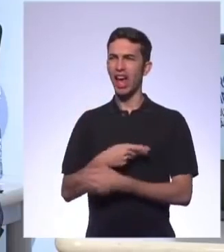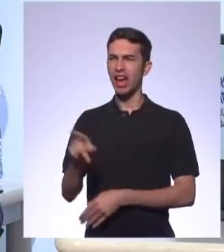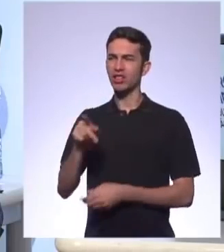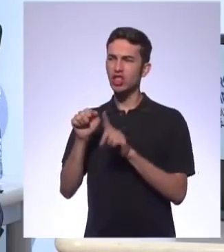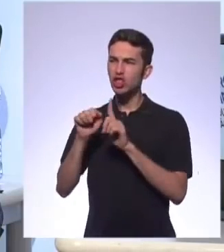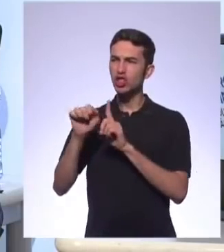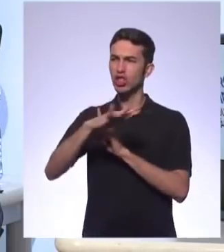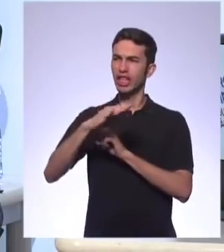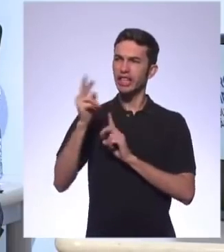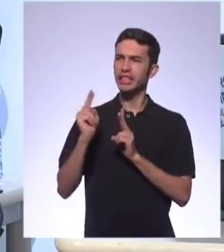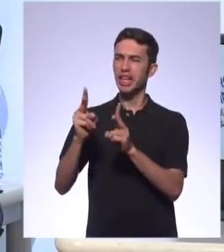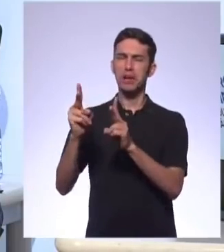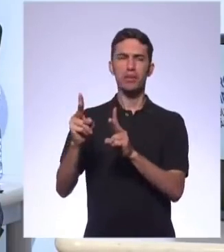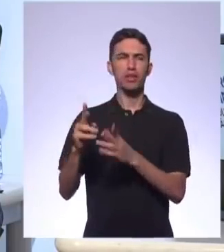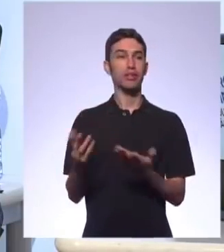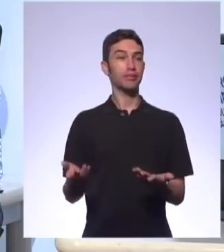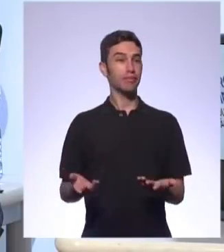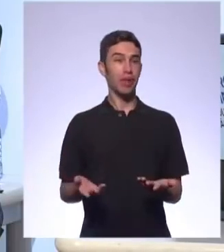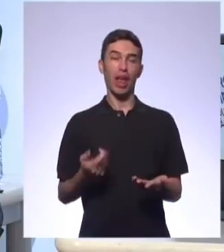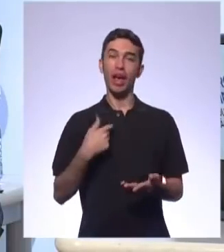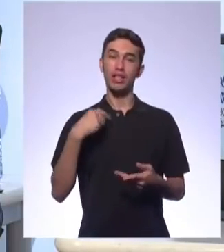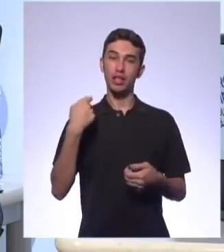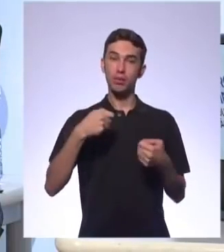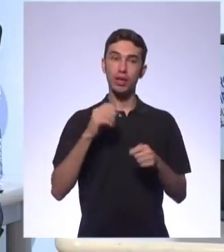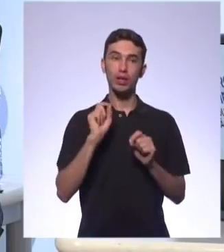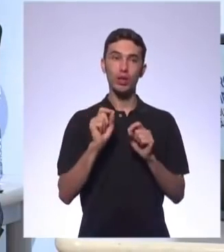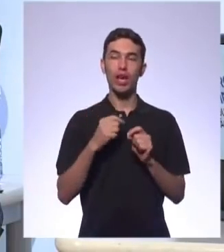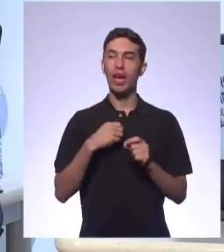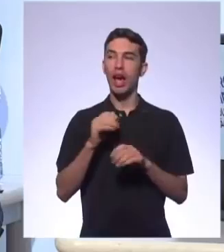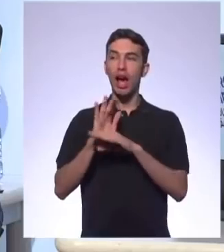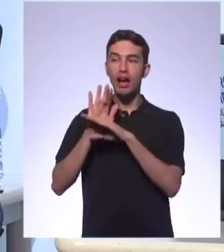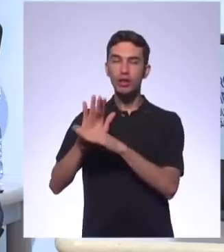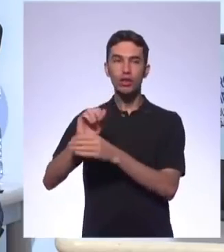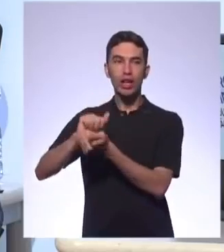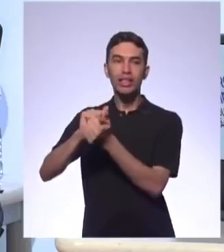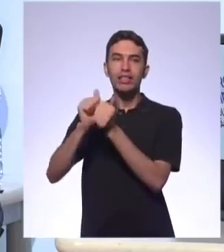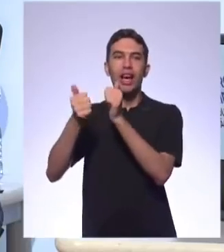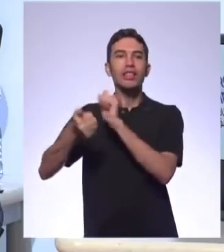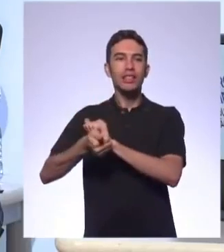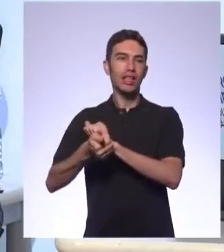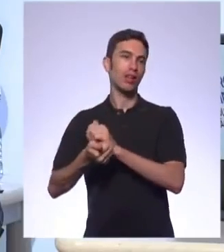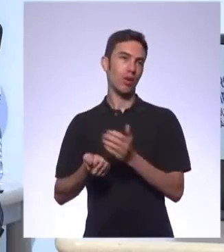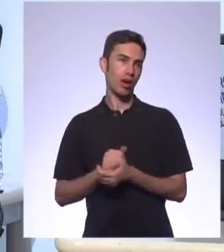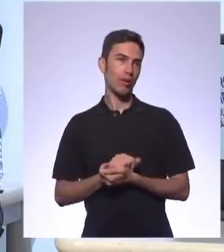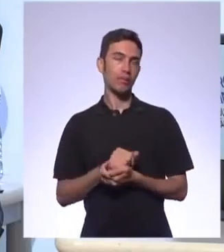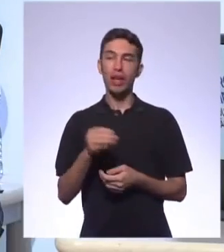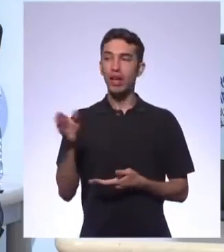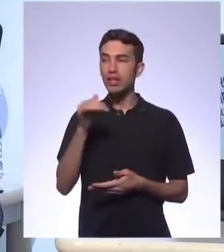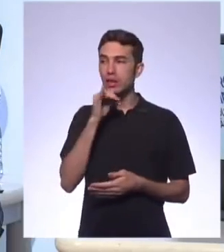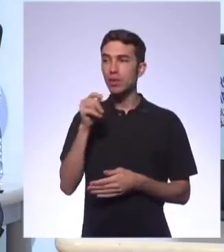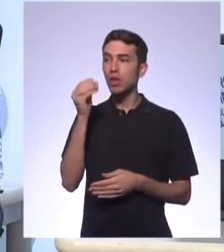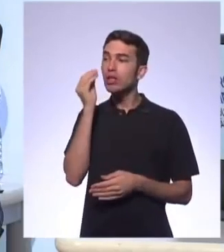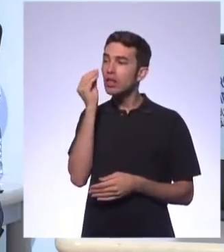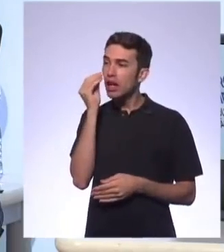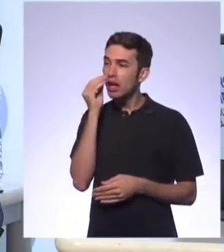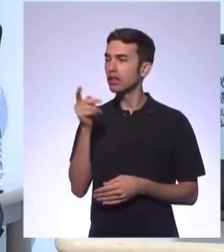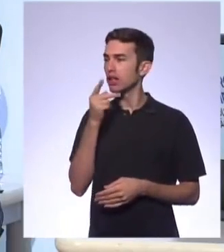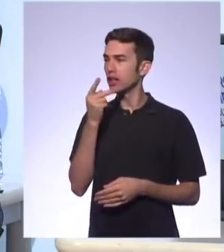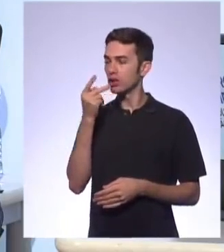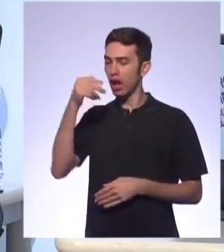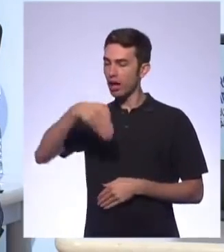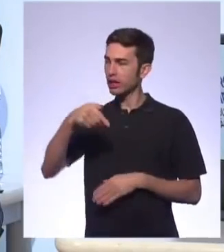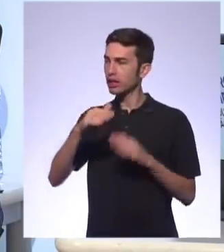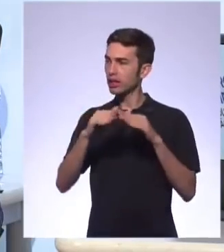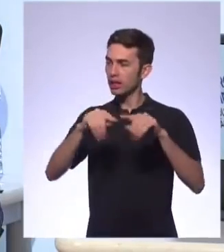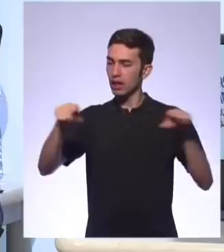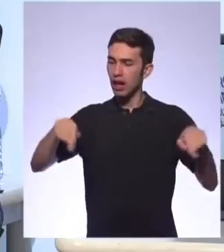saber adequar a ele esse uso de gírias. Então, assim, olha, na sala de aula, tenta, de repente, utilizar um outro linguajar.